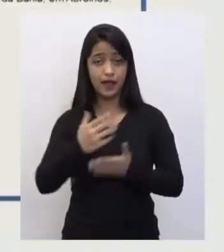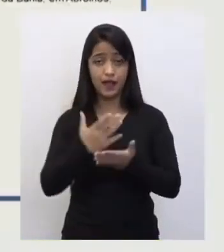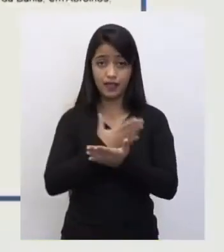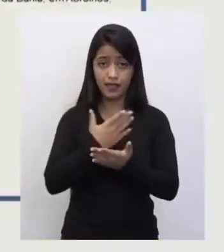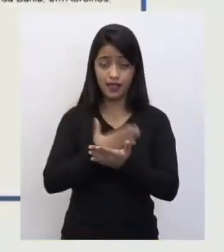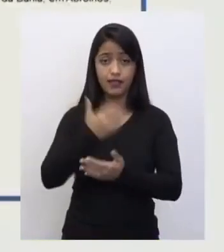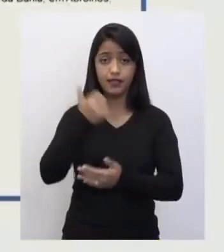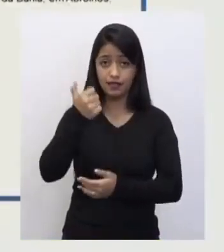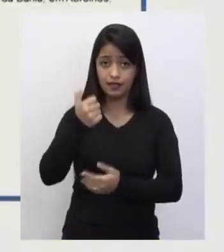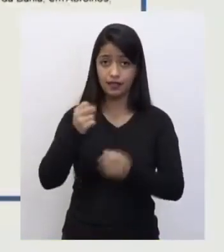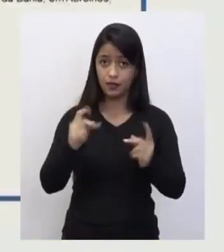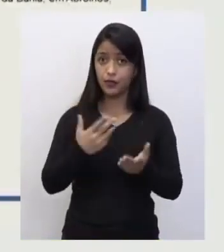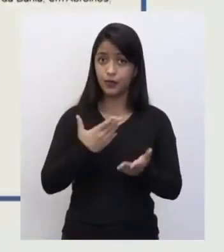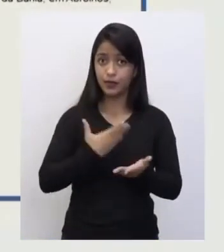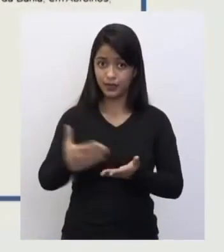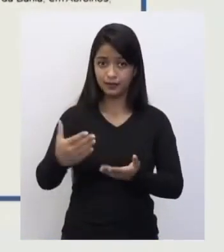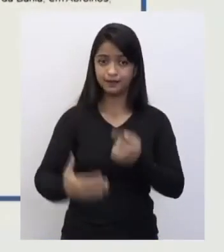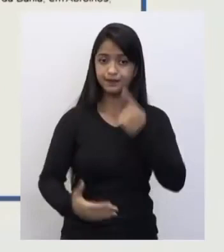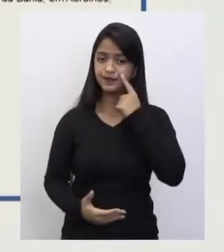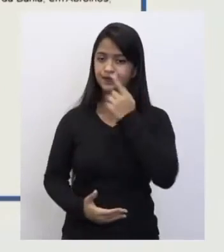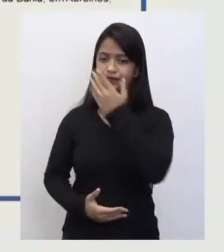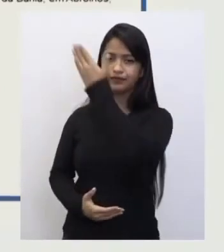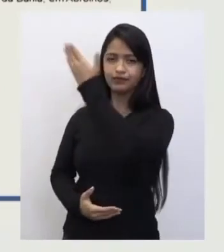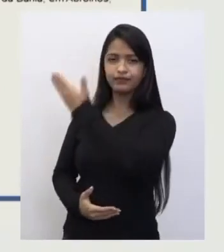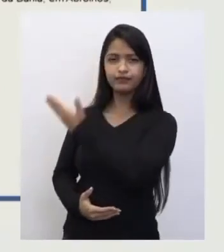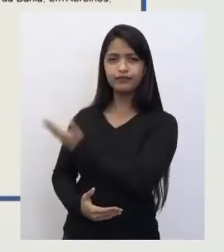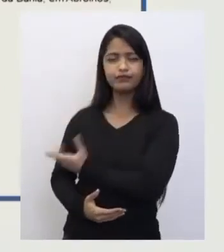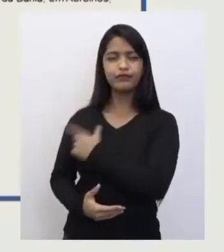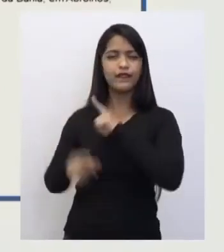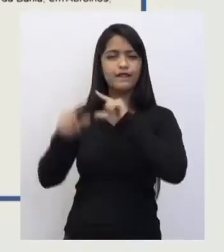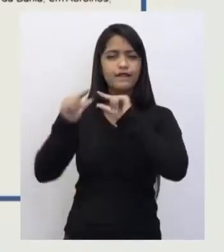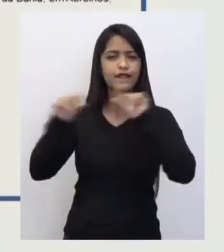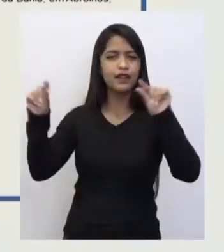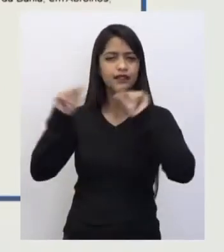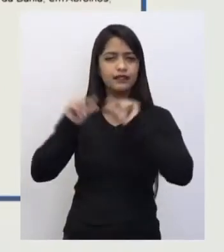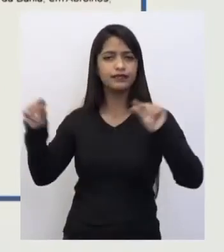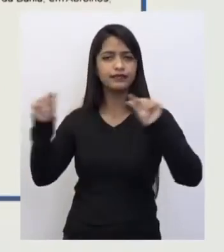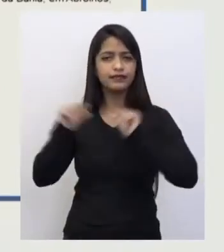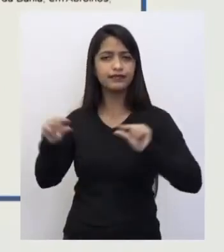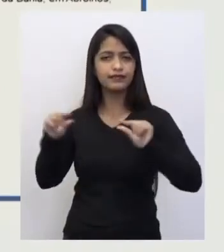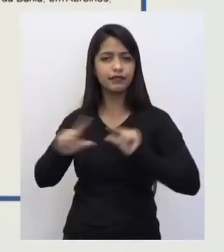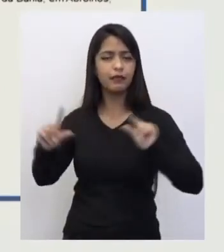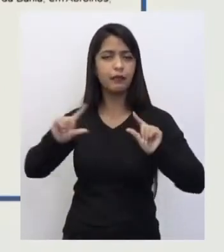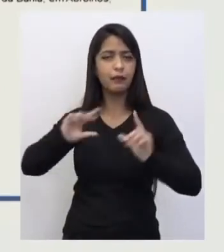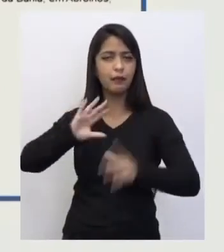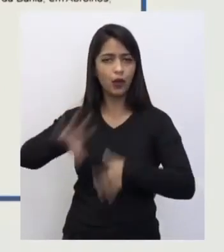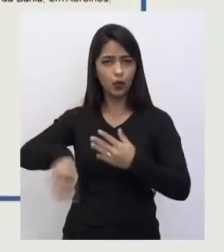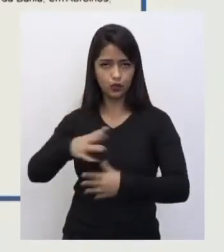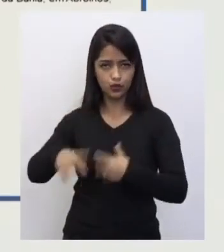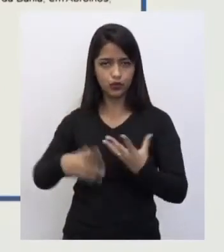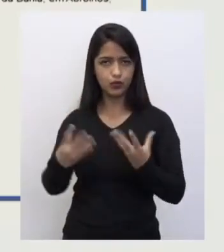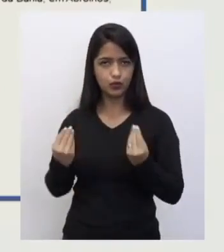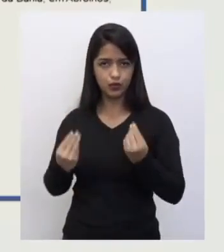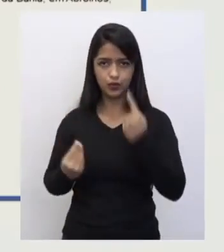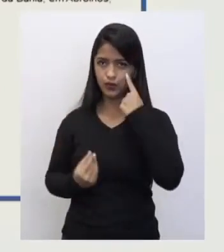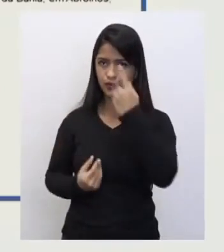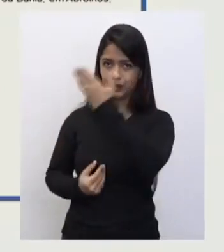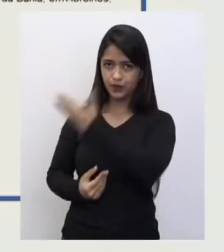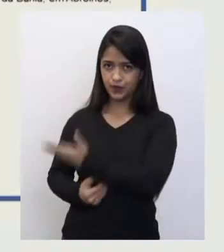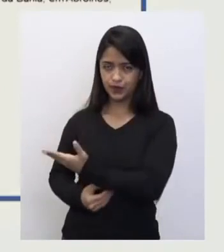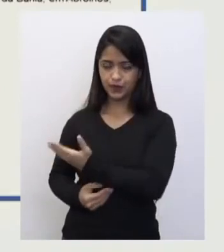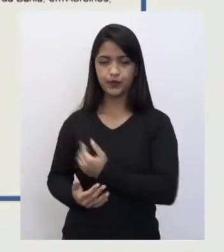Vejam só esse amontoado de frases isoladas aí no caso, né? Então, é um